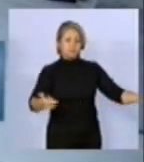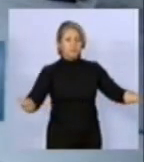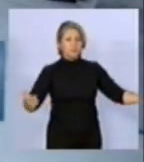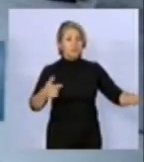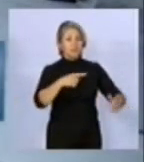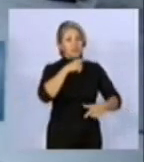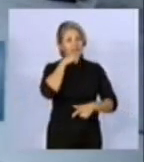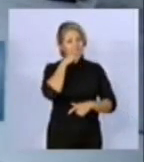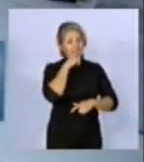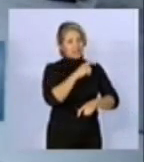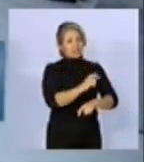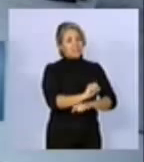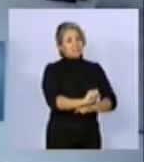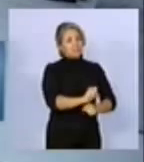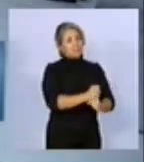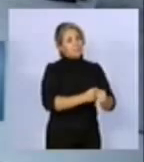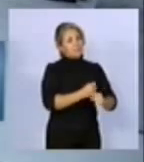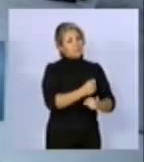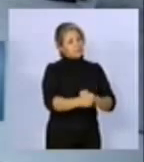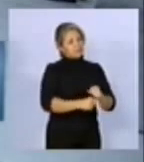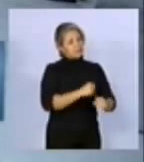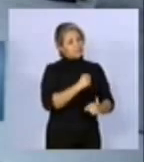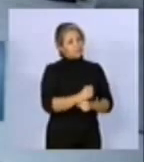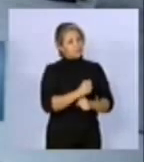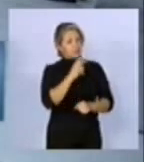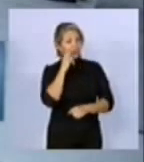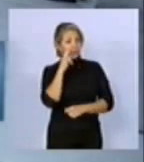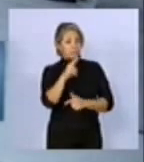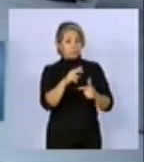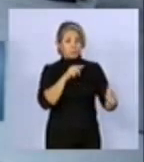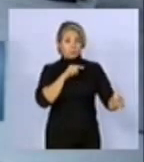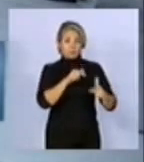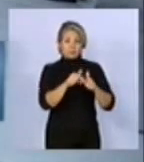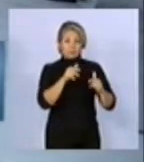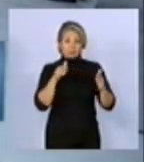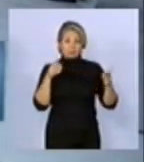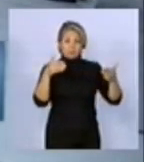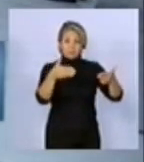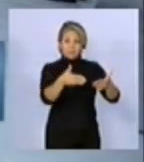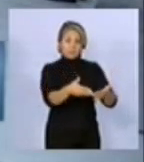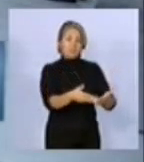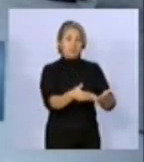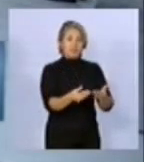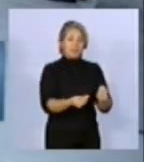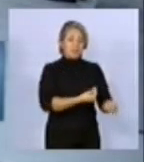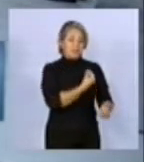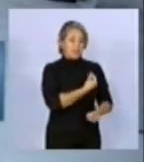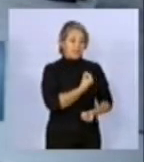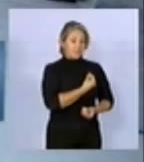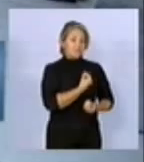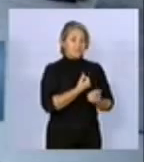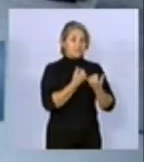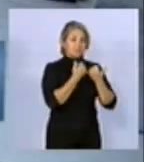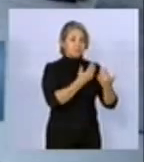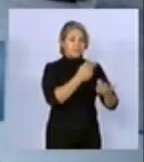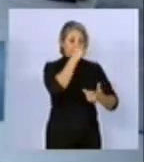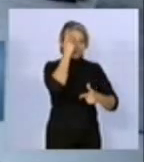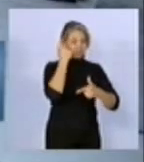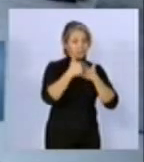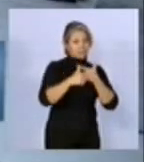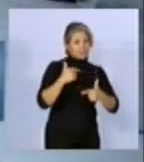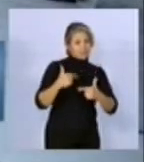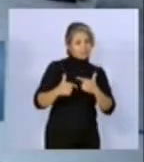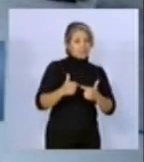trabalho foi desenvolvido com o foco realmente de avaliar o nível de exposição do trabalhador né quanto a